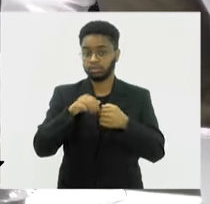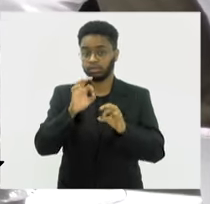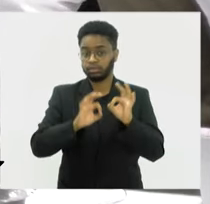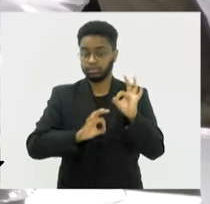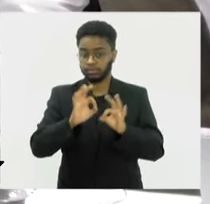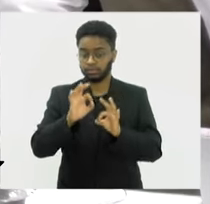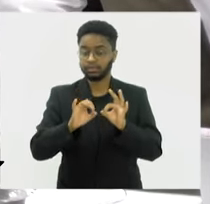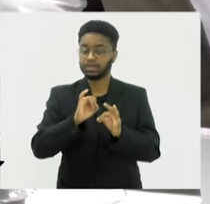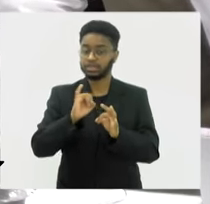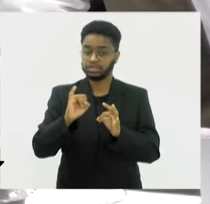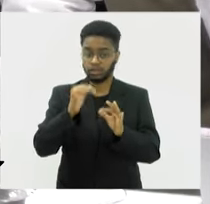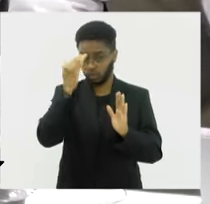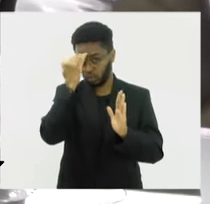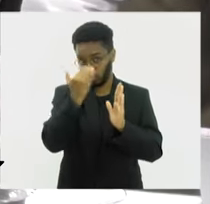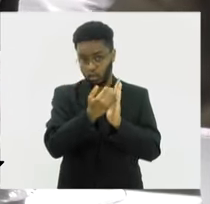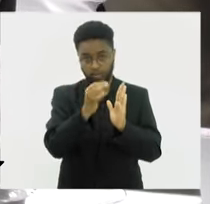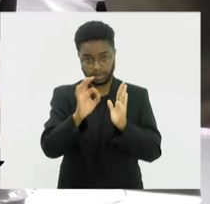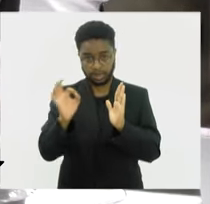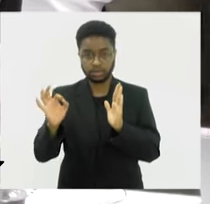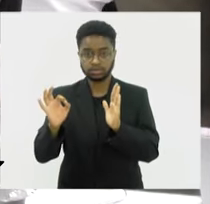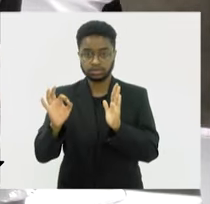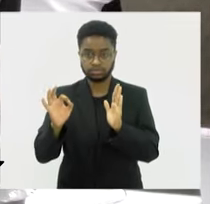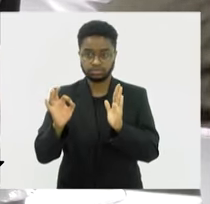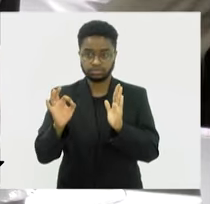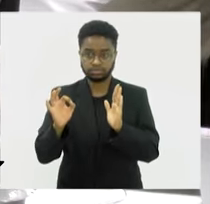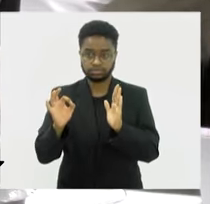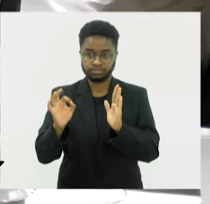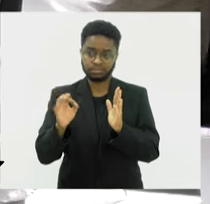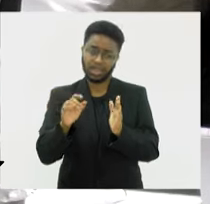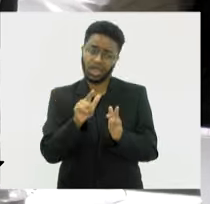ele for descumprido, aí sim. É outra lei, né?